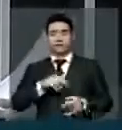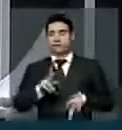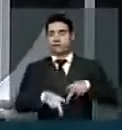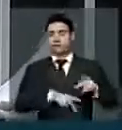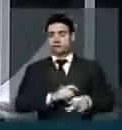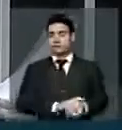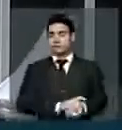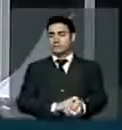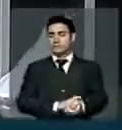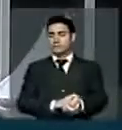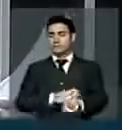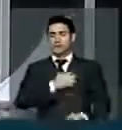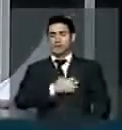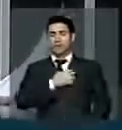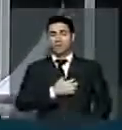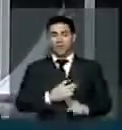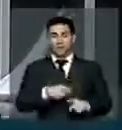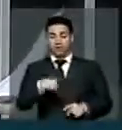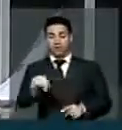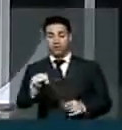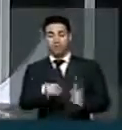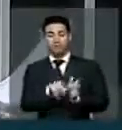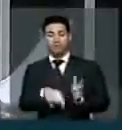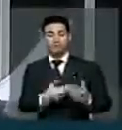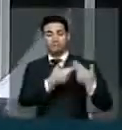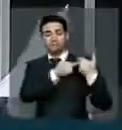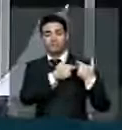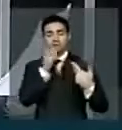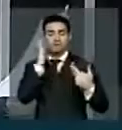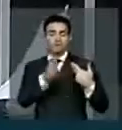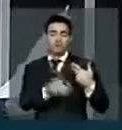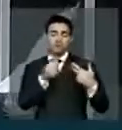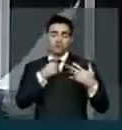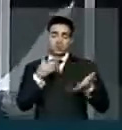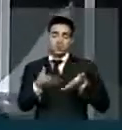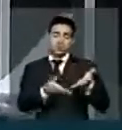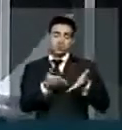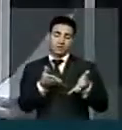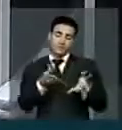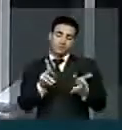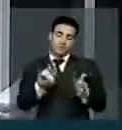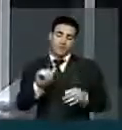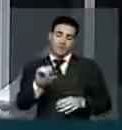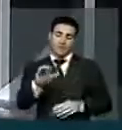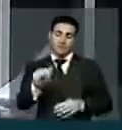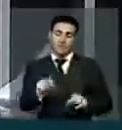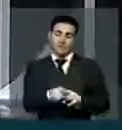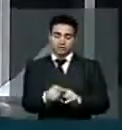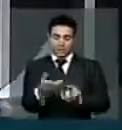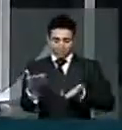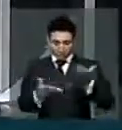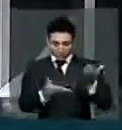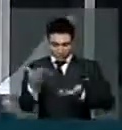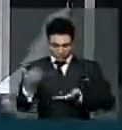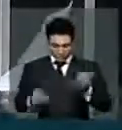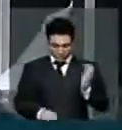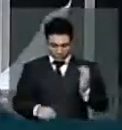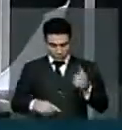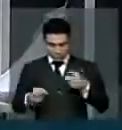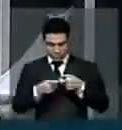população, porque afinal são eles os responsáveis diretos pela atenção básica e pelos serviços médicos de alta